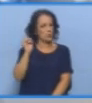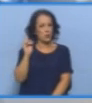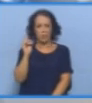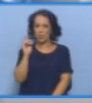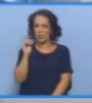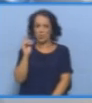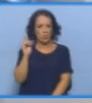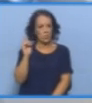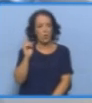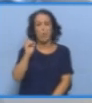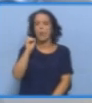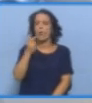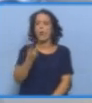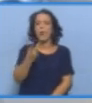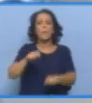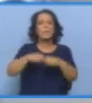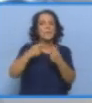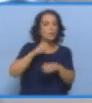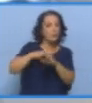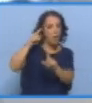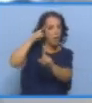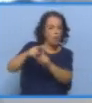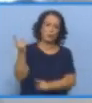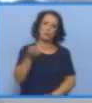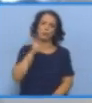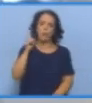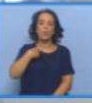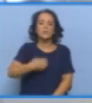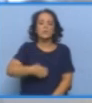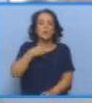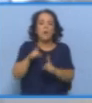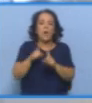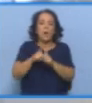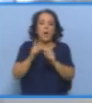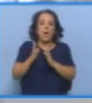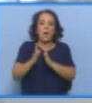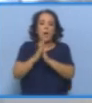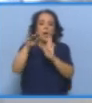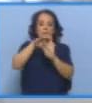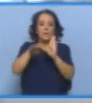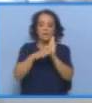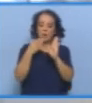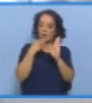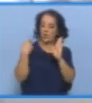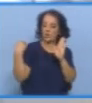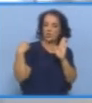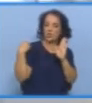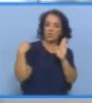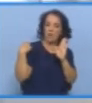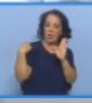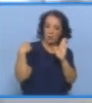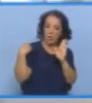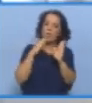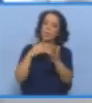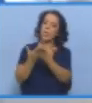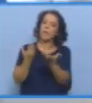qualquer determinação de qualquer partido político, não. Sentia que o evangelho me chamava, que aquilo era uma ferramenta, era um instrumento para poder realmente estar